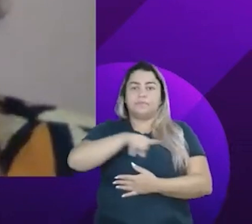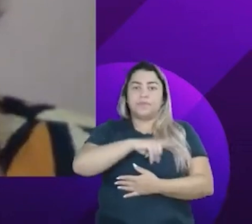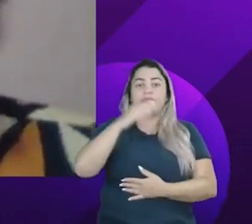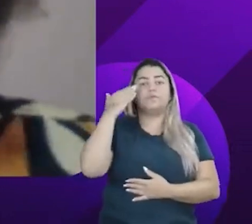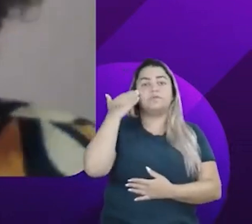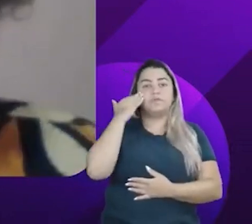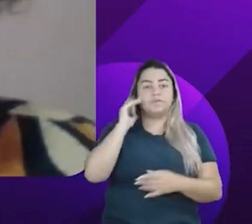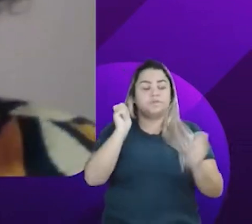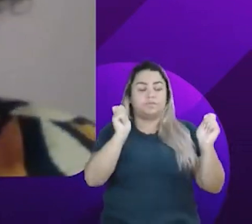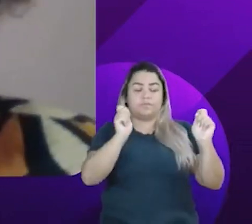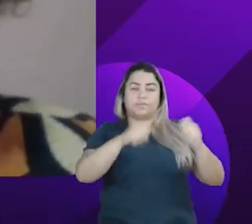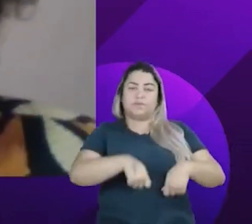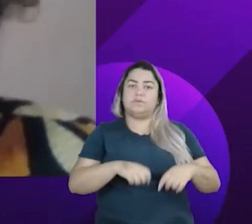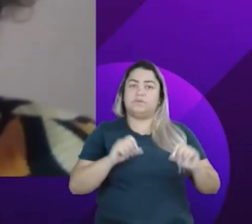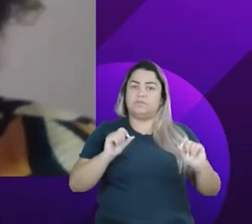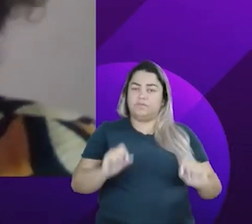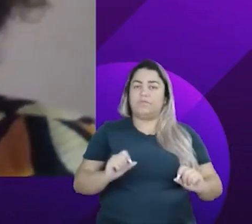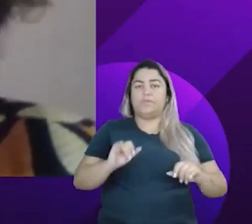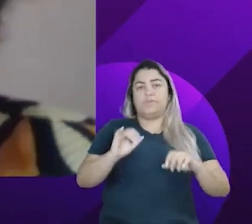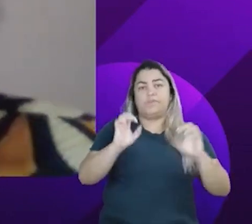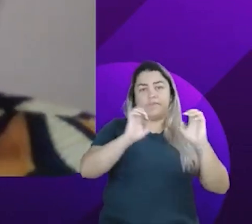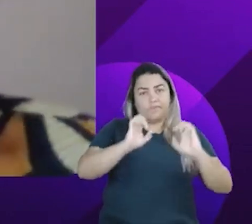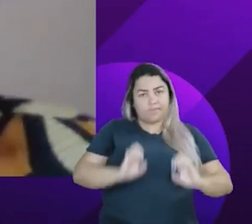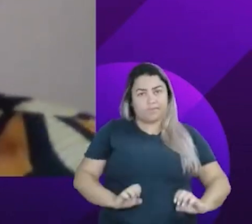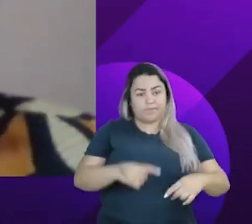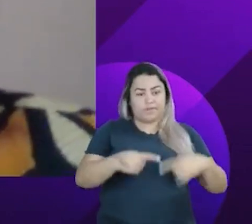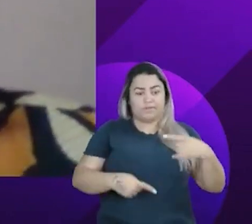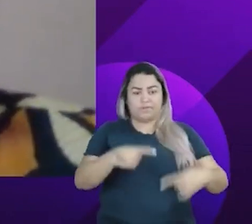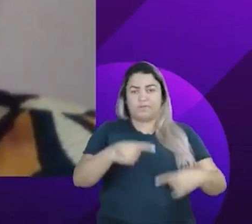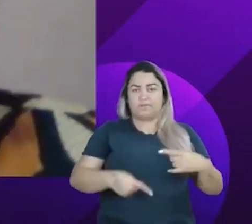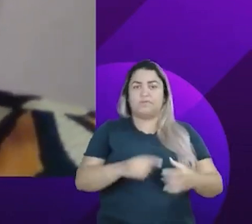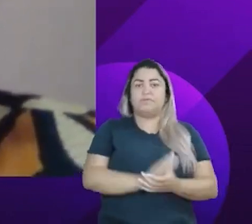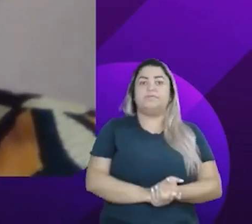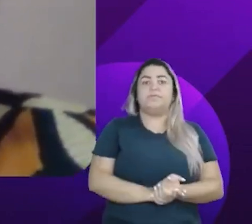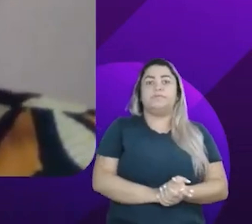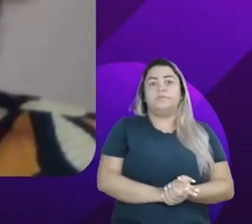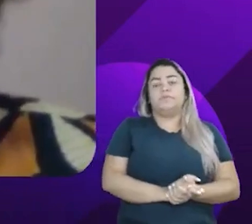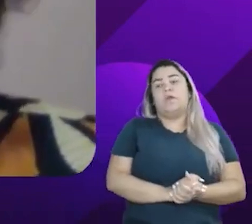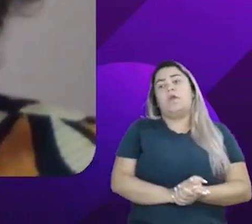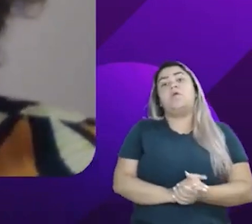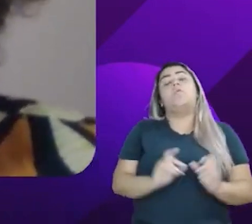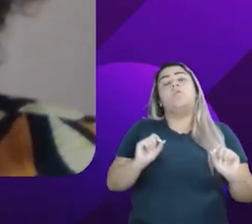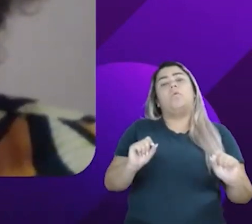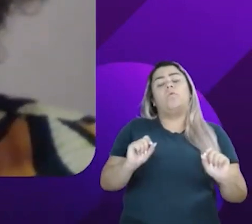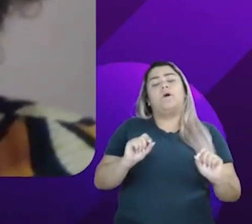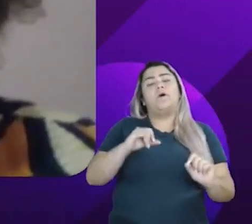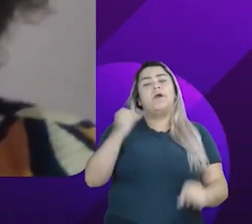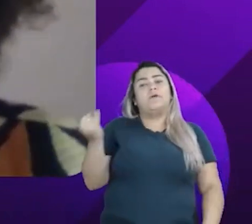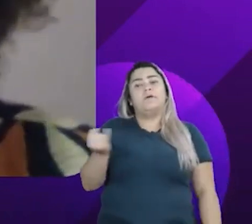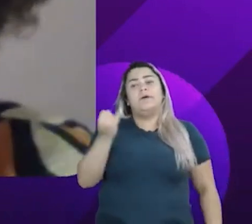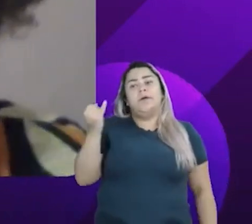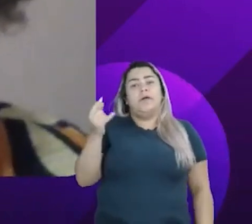compreende a necessidade de estruturar essa política. Então, qual é a importância da